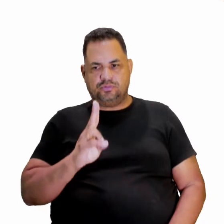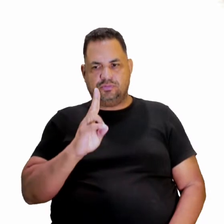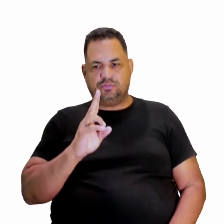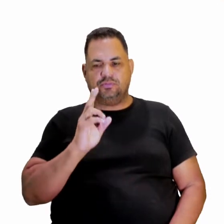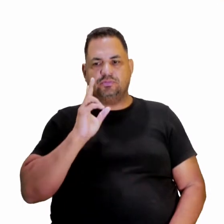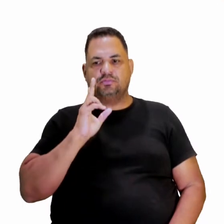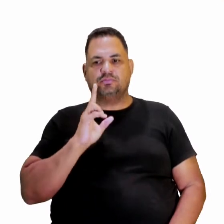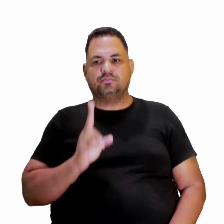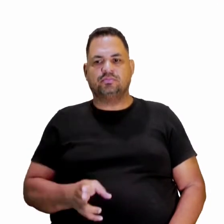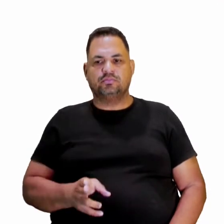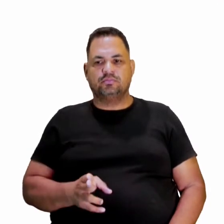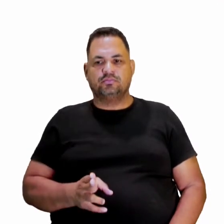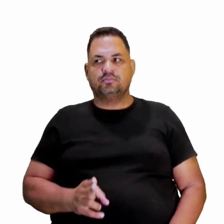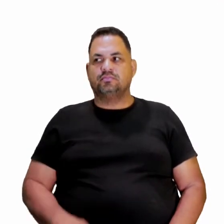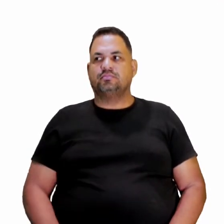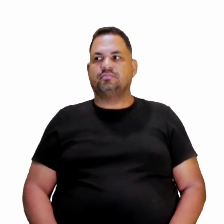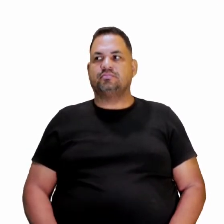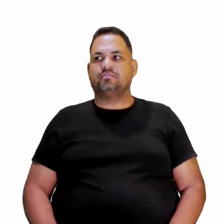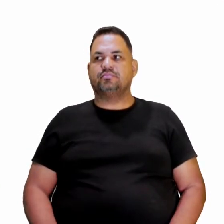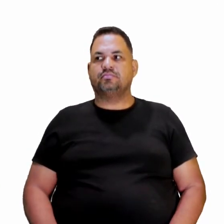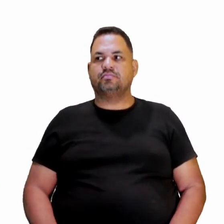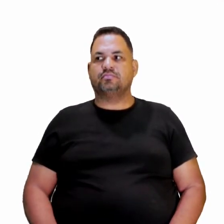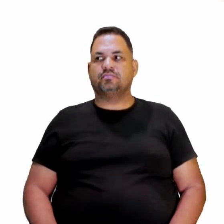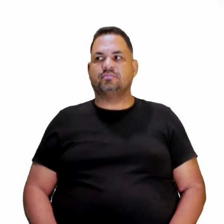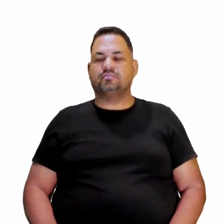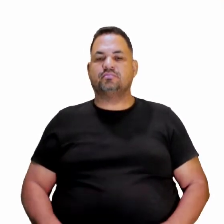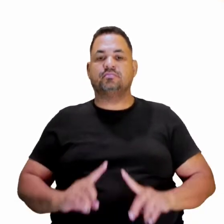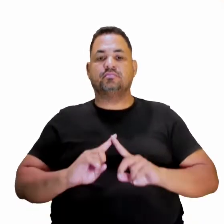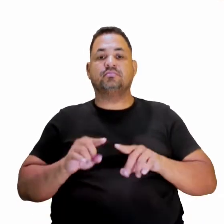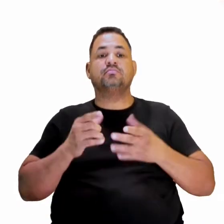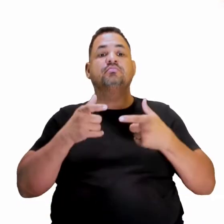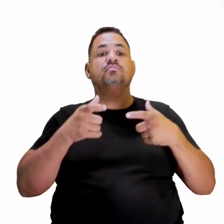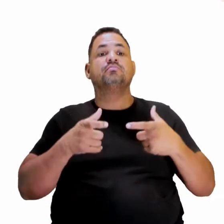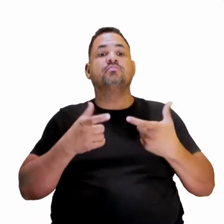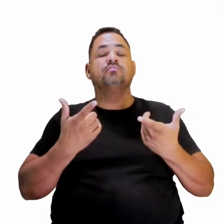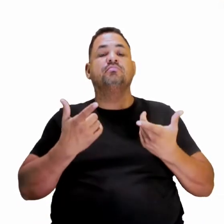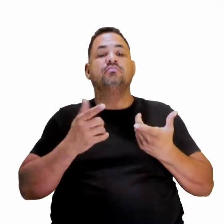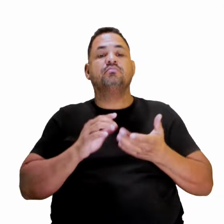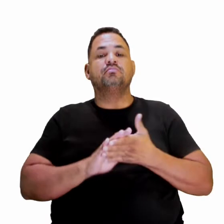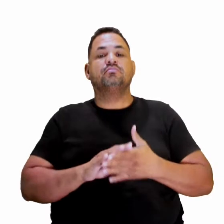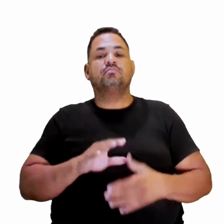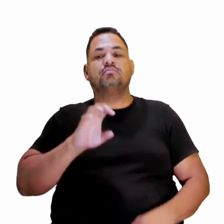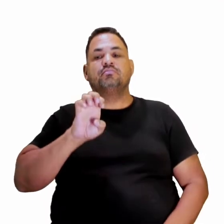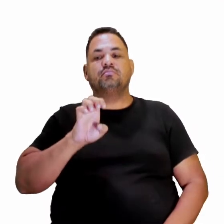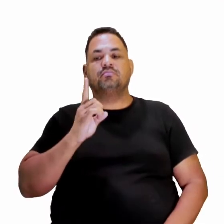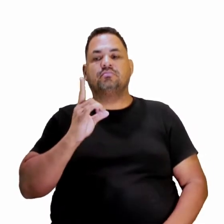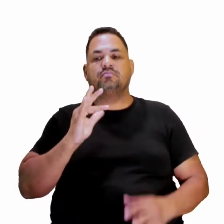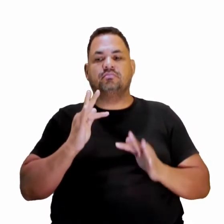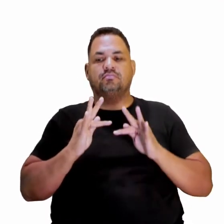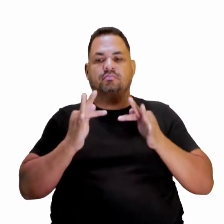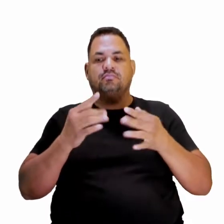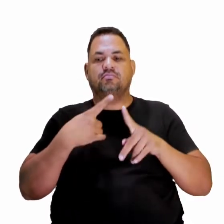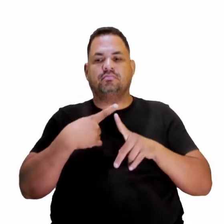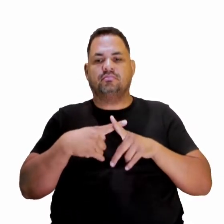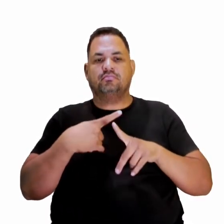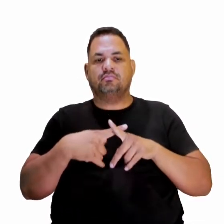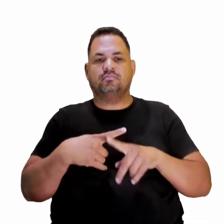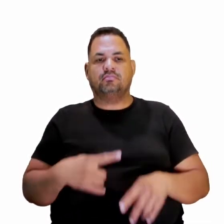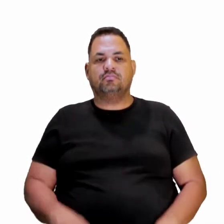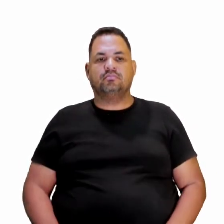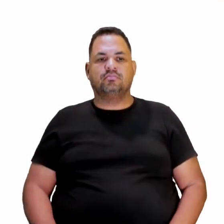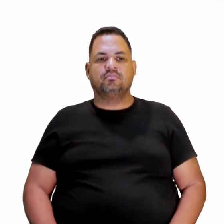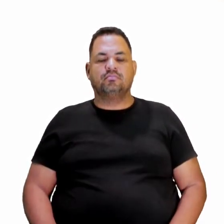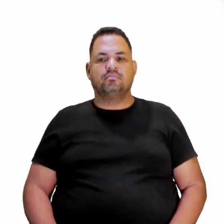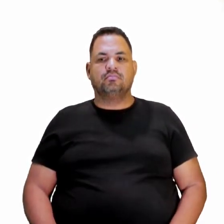forma? Aí vocês me perguntam, é mesmo, mas cadê aquela questão do ED no final dele? Até porque o stay é